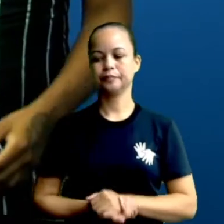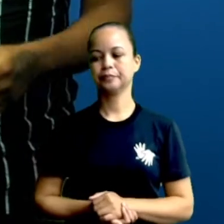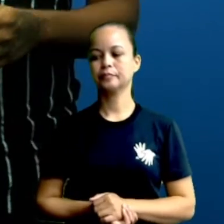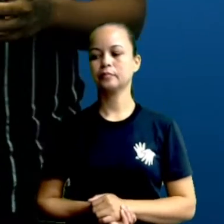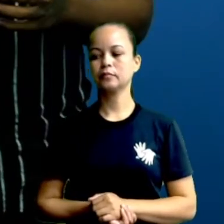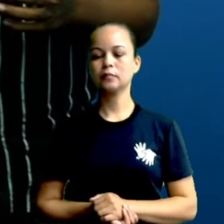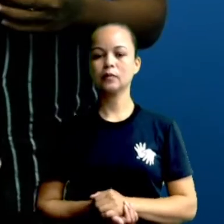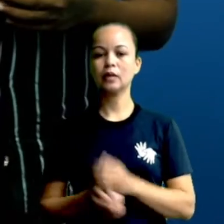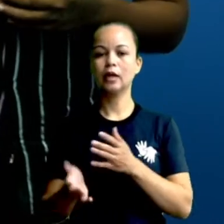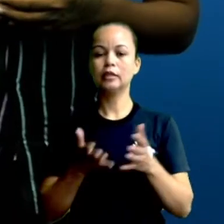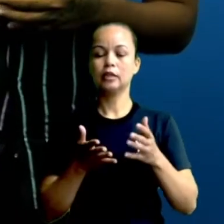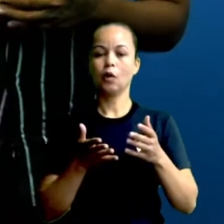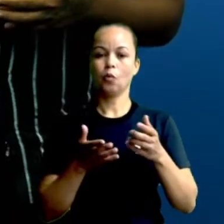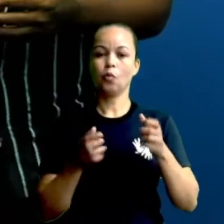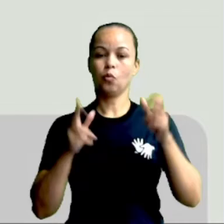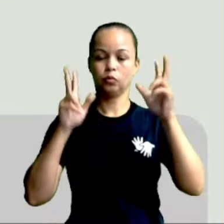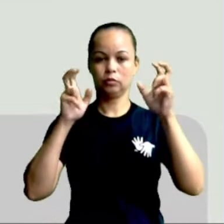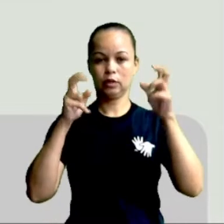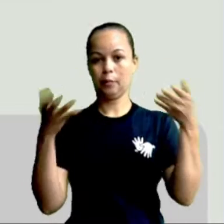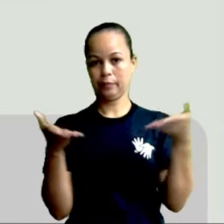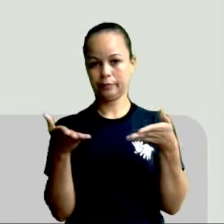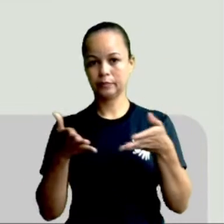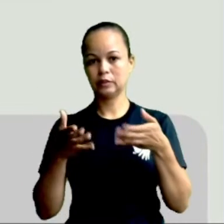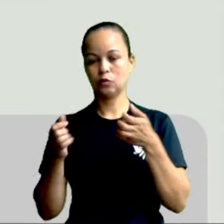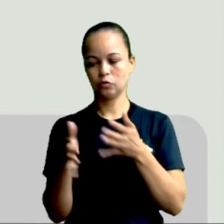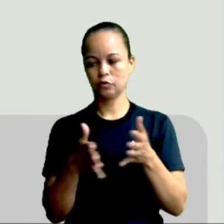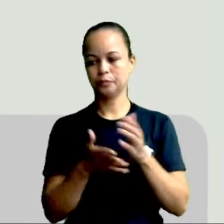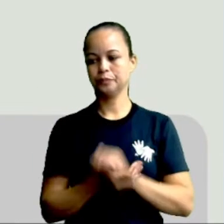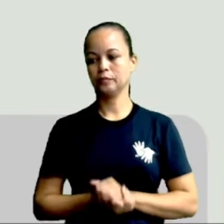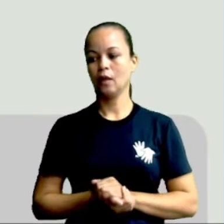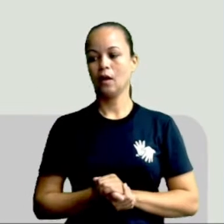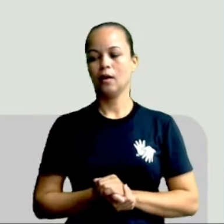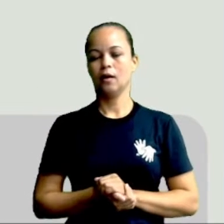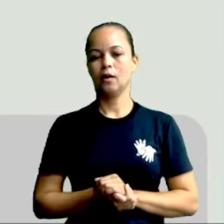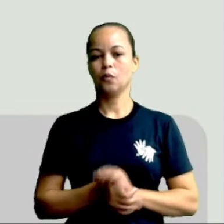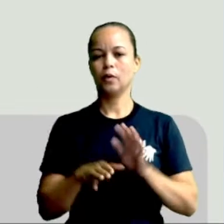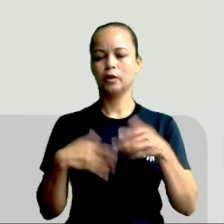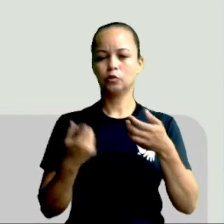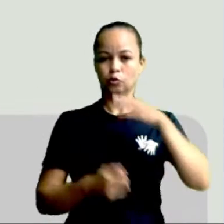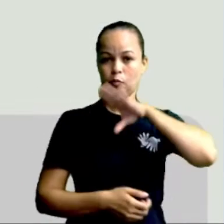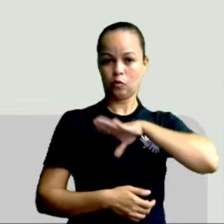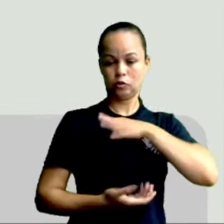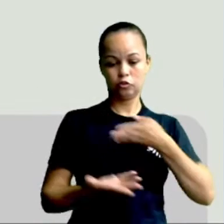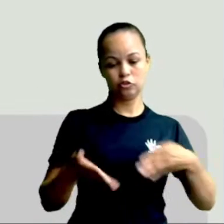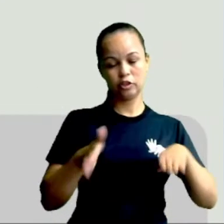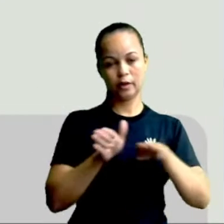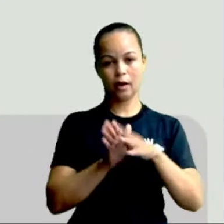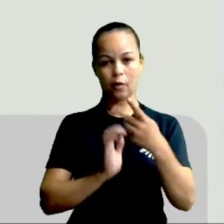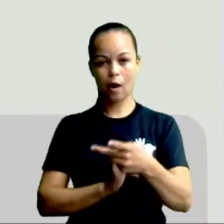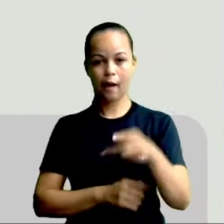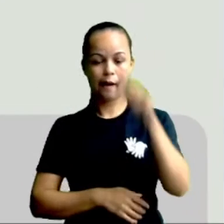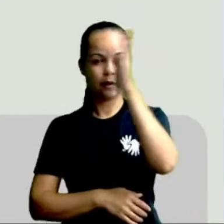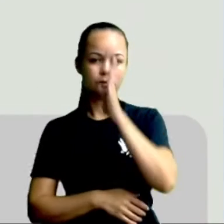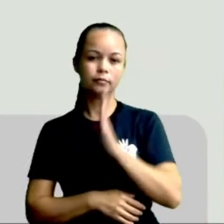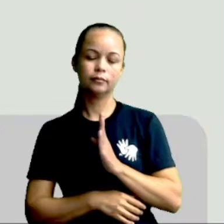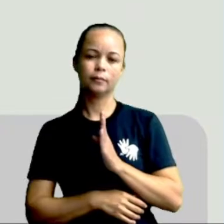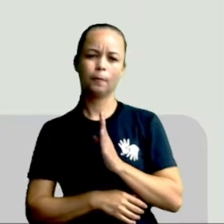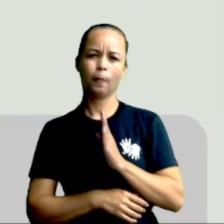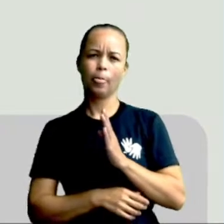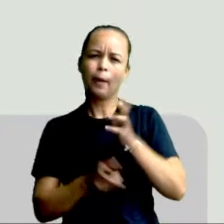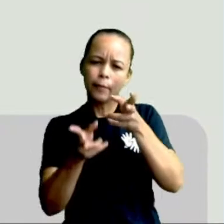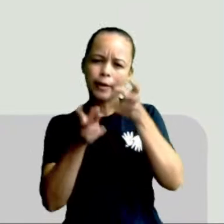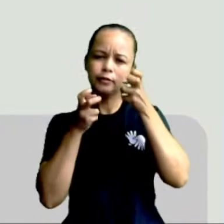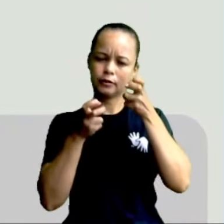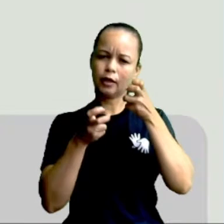lá ver o assunto de hoje. Quando os portugueses eles chegam aqui no Brasil, eles percebem que aqui